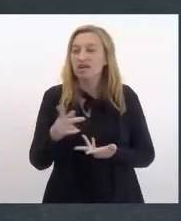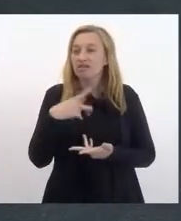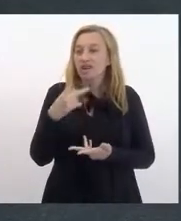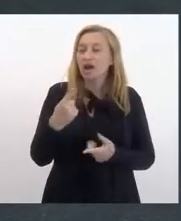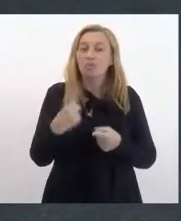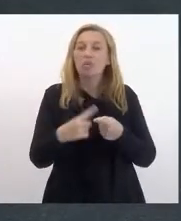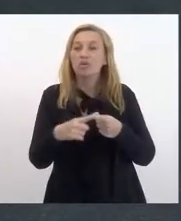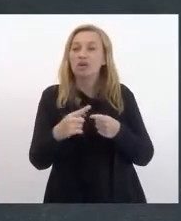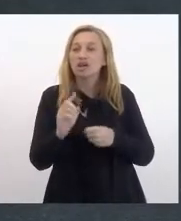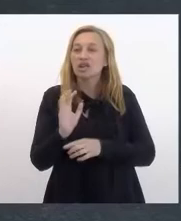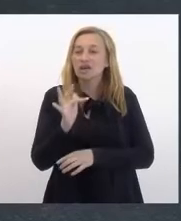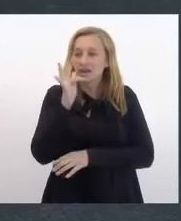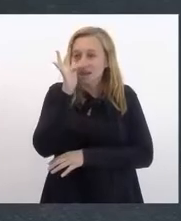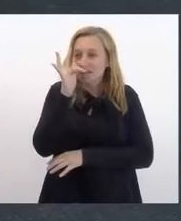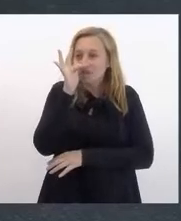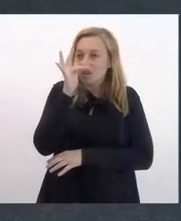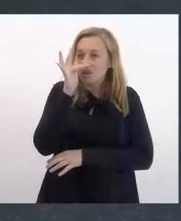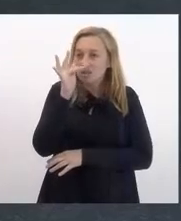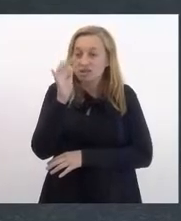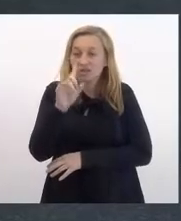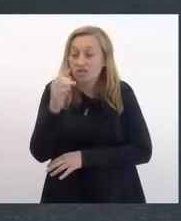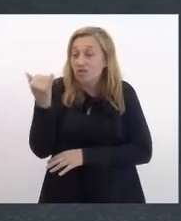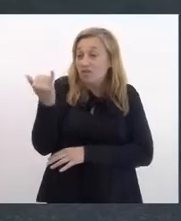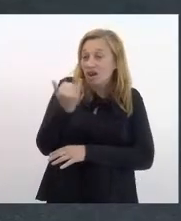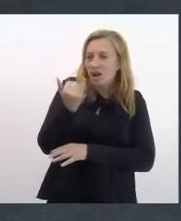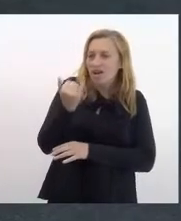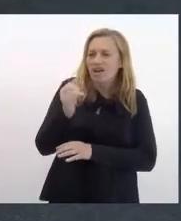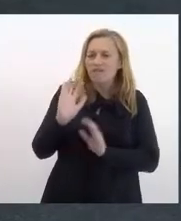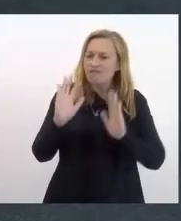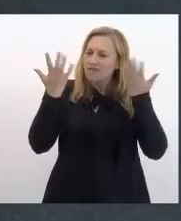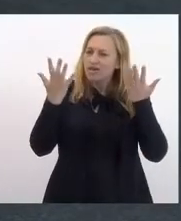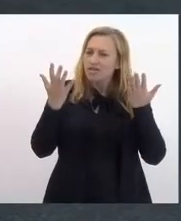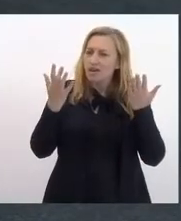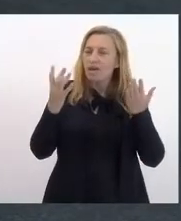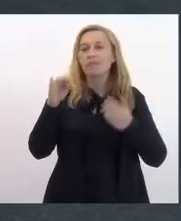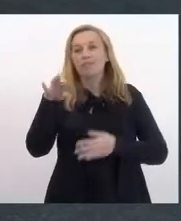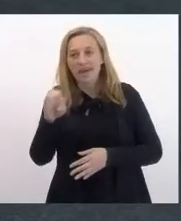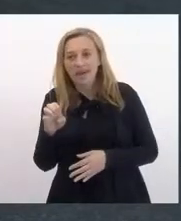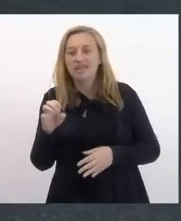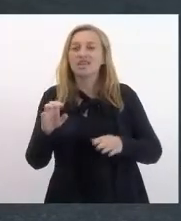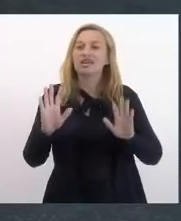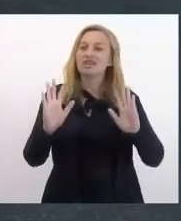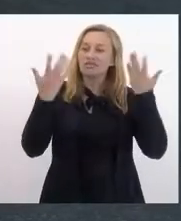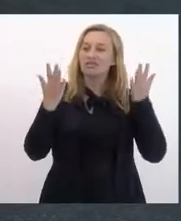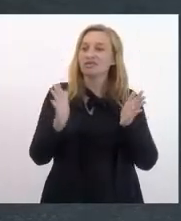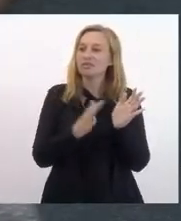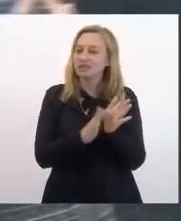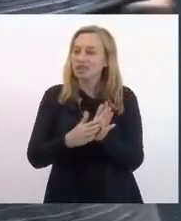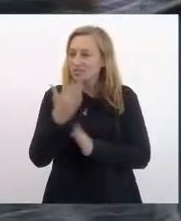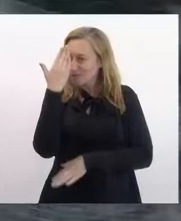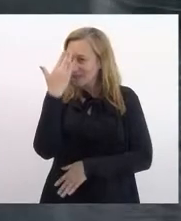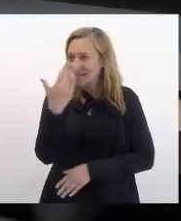as rosas não falam. Então, na verdade, viva Beth Carvalho e viva o samba. Obrigada.